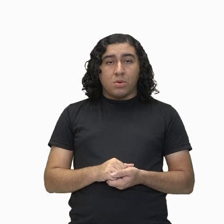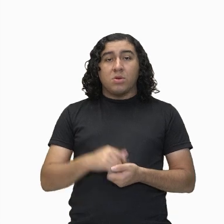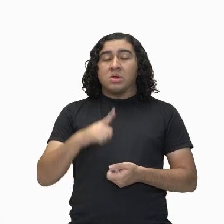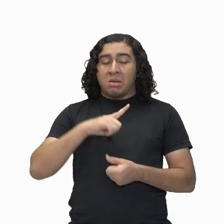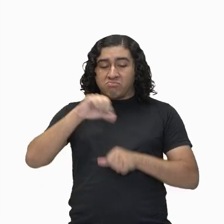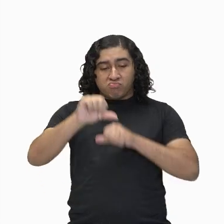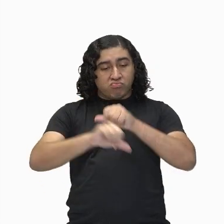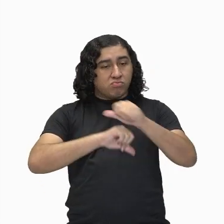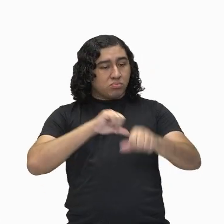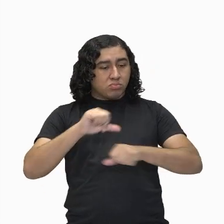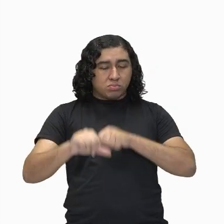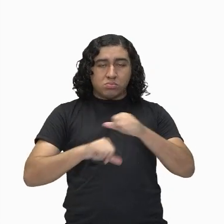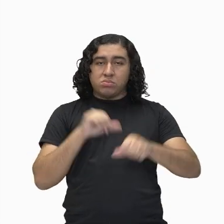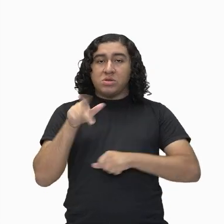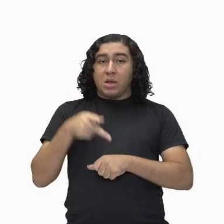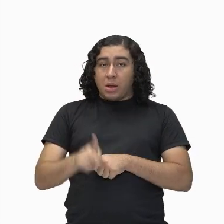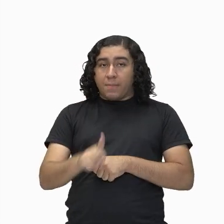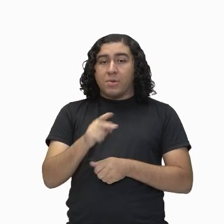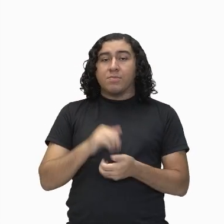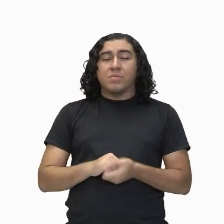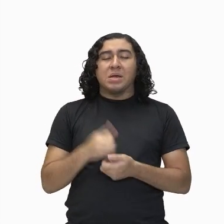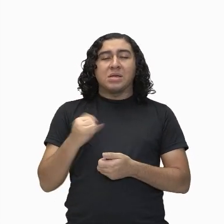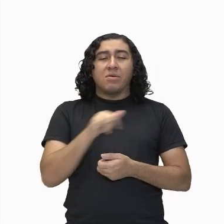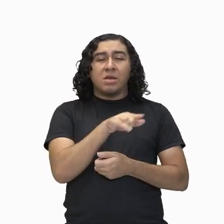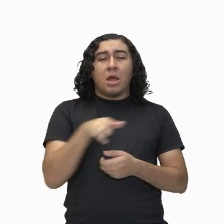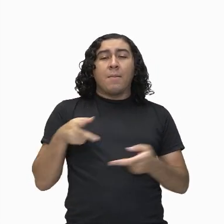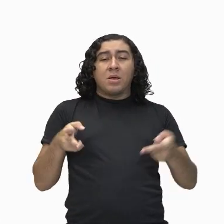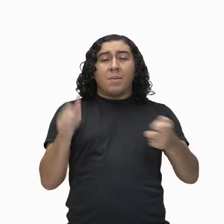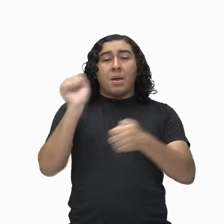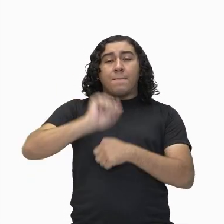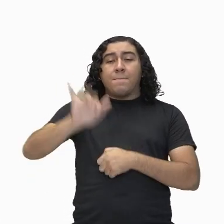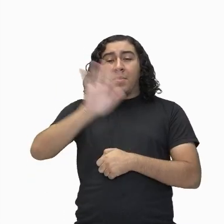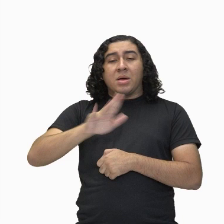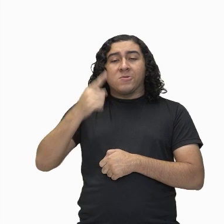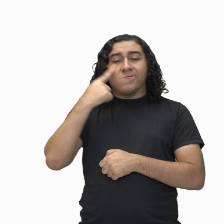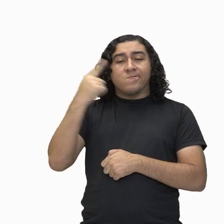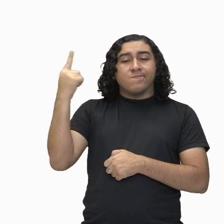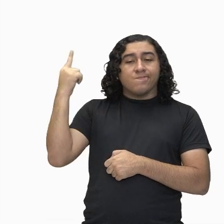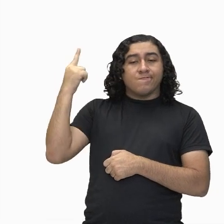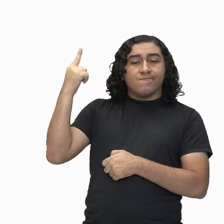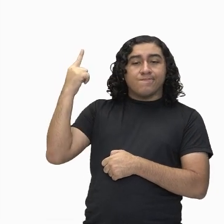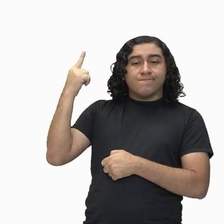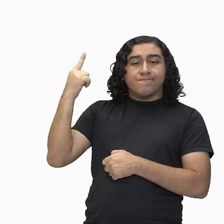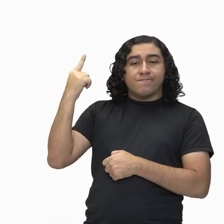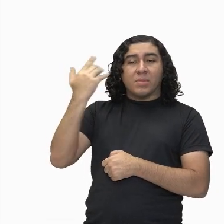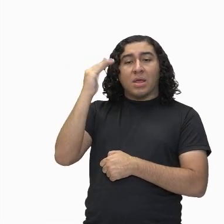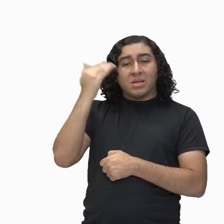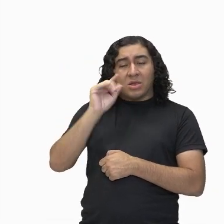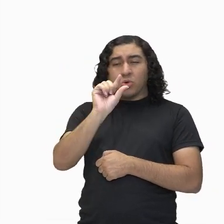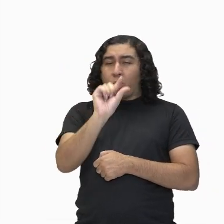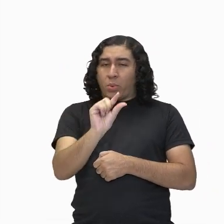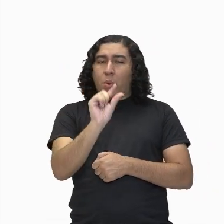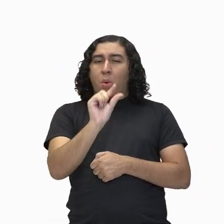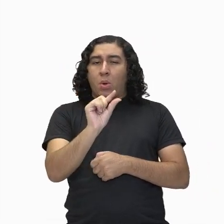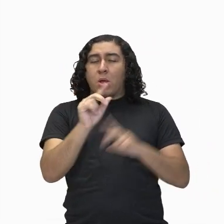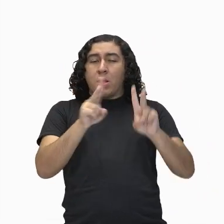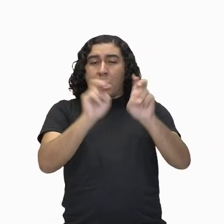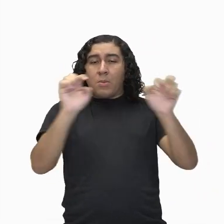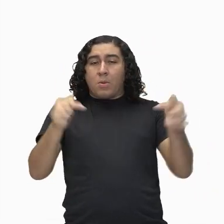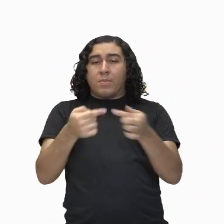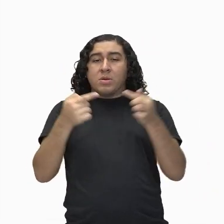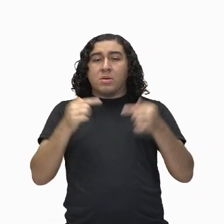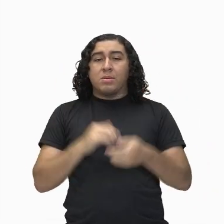certo? Se vocês olharem aquela imagem ali, vocês vão entender mais ou menos o que o Bauman fala. Olha só, o pessoal está